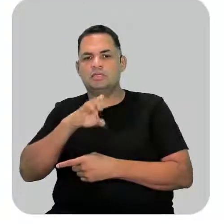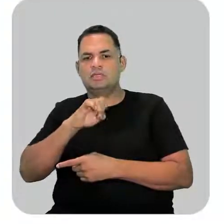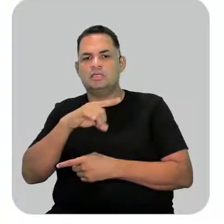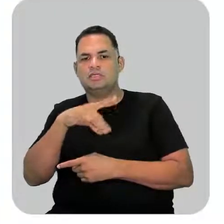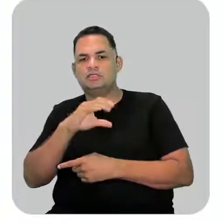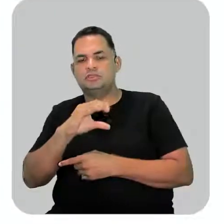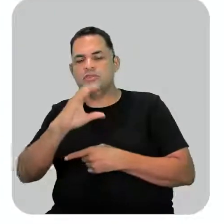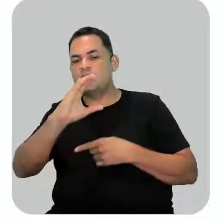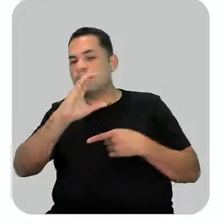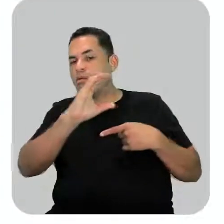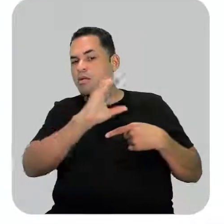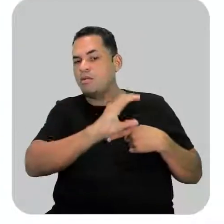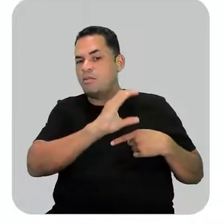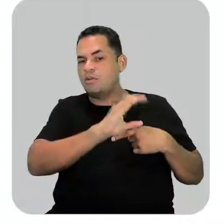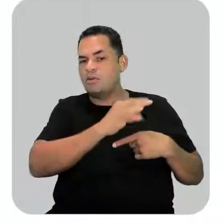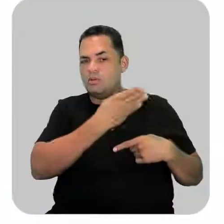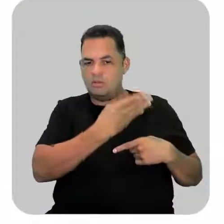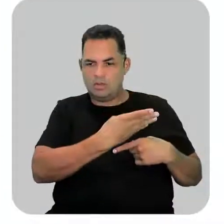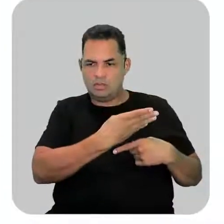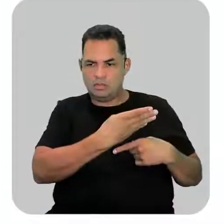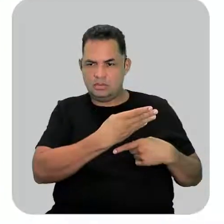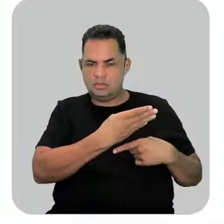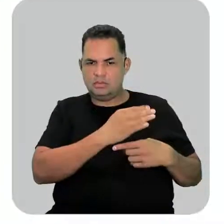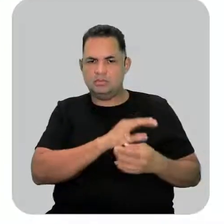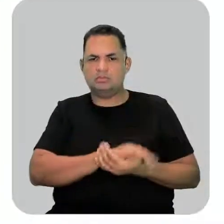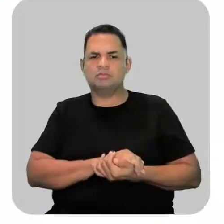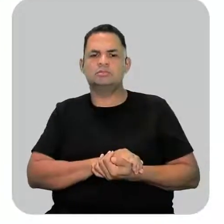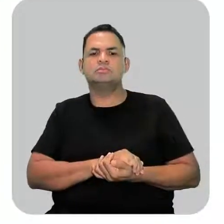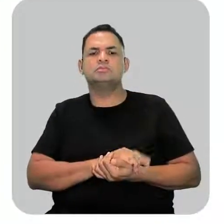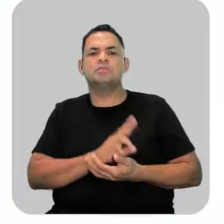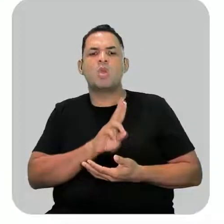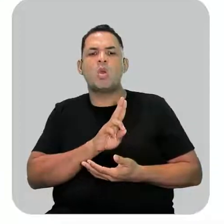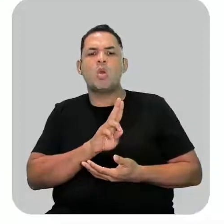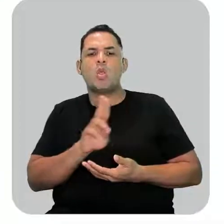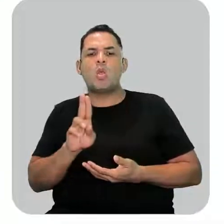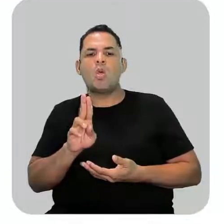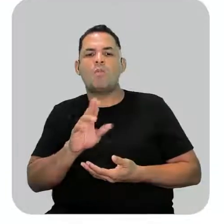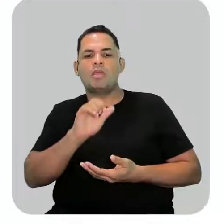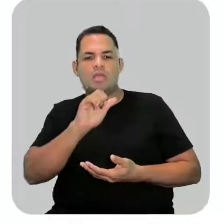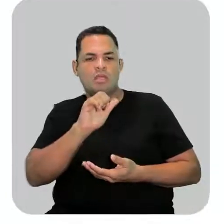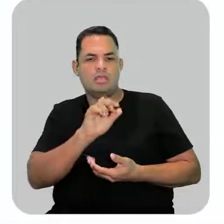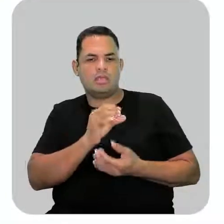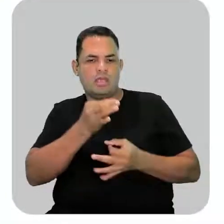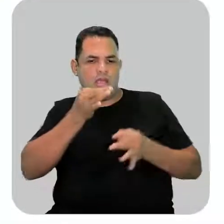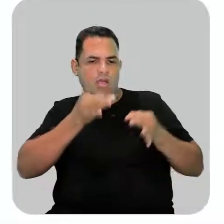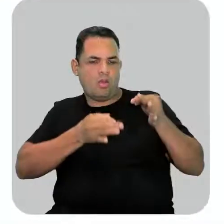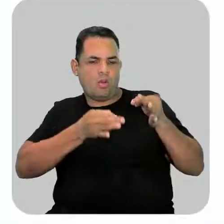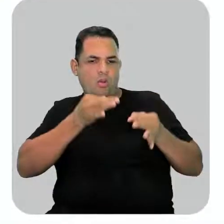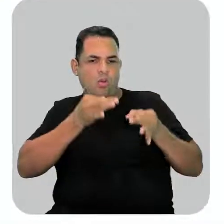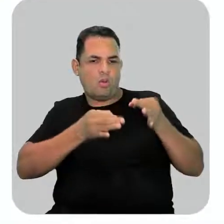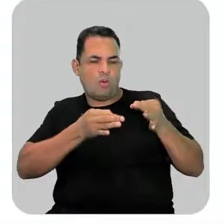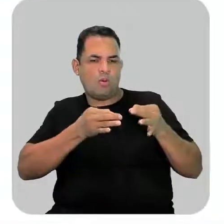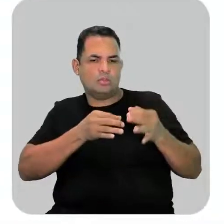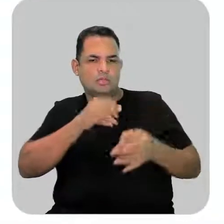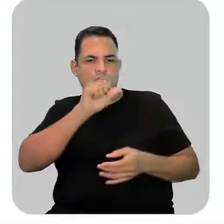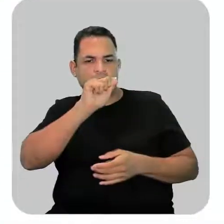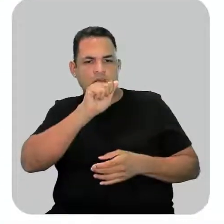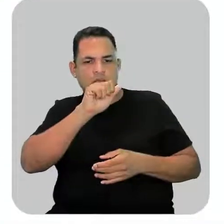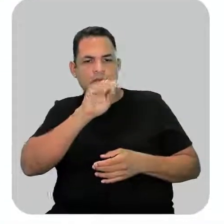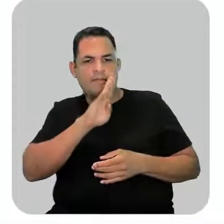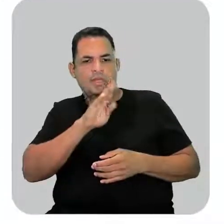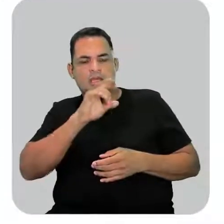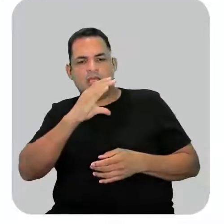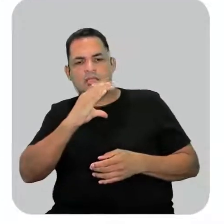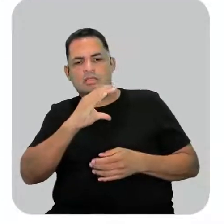no carbono 4. Vou dar o nome em ordem alfabética. Então, se é a ordem alfabética, a